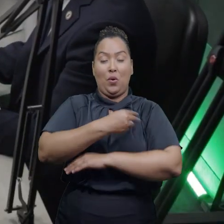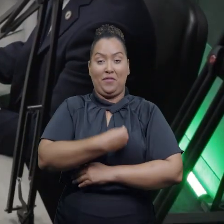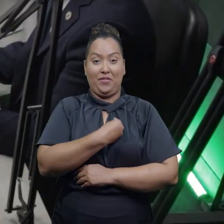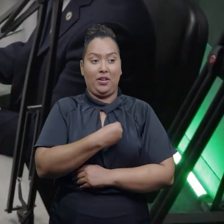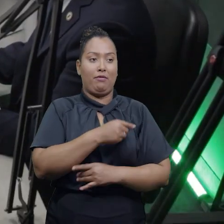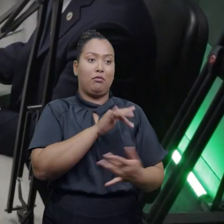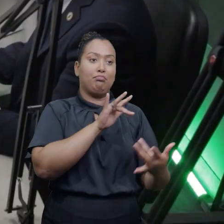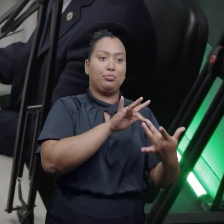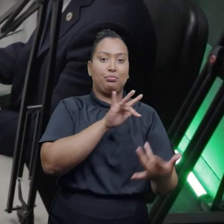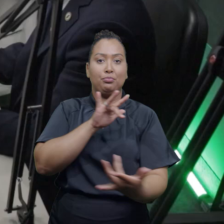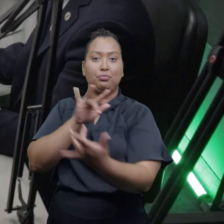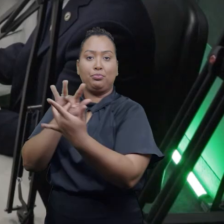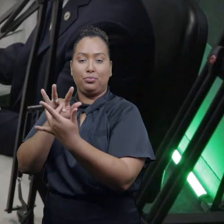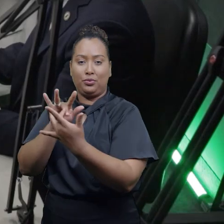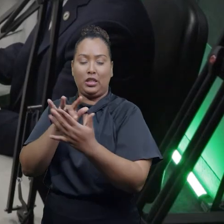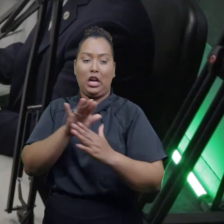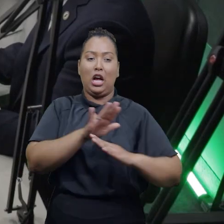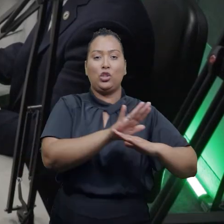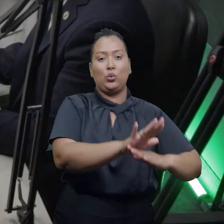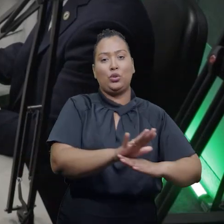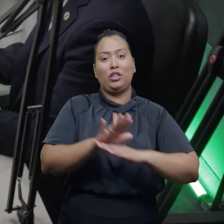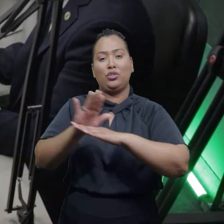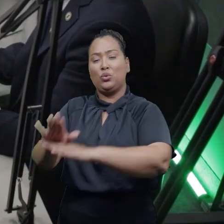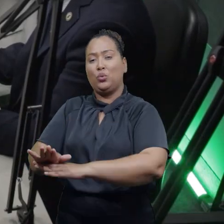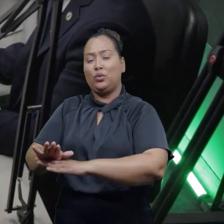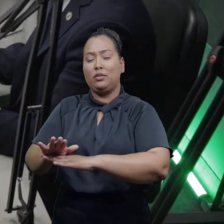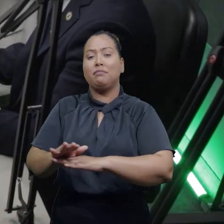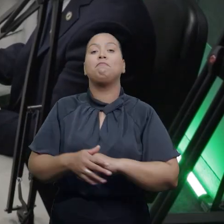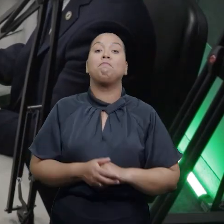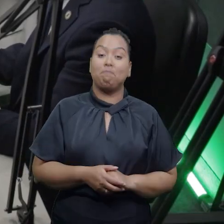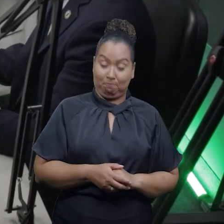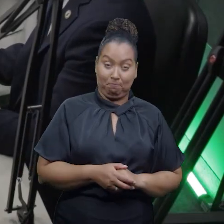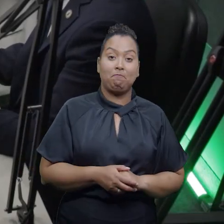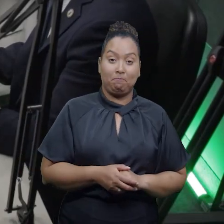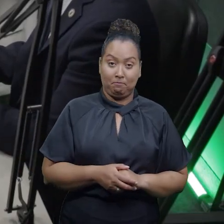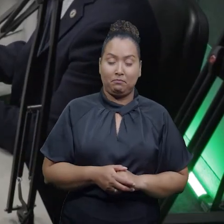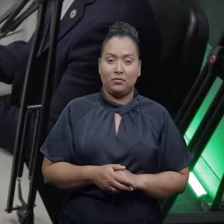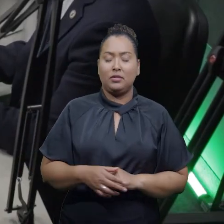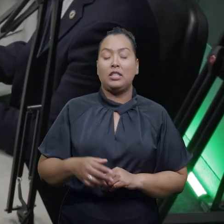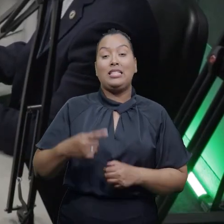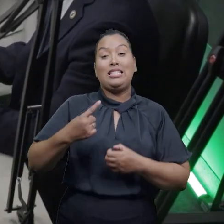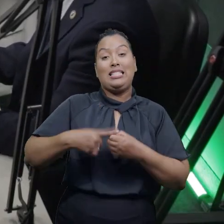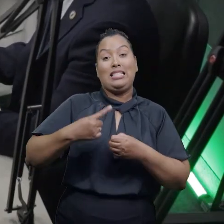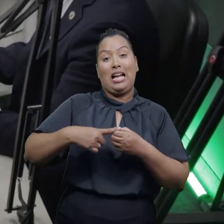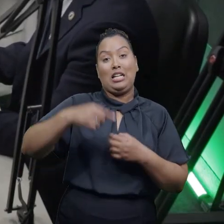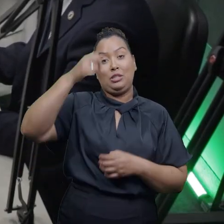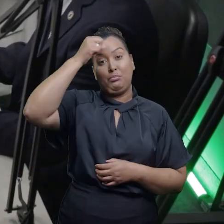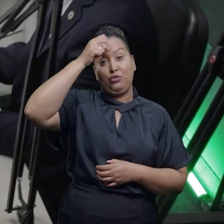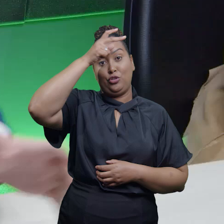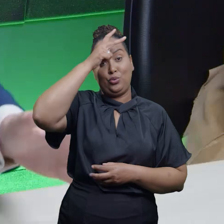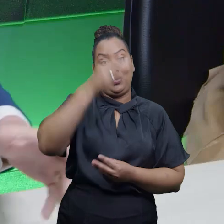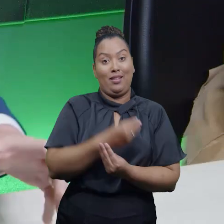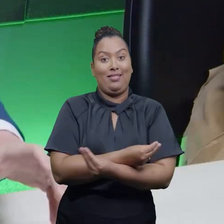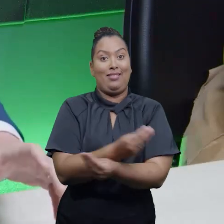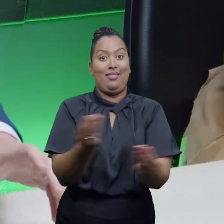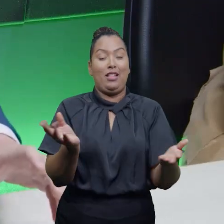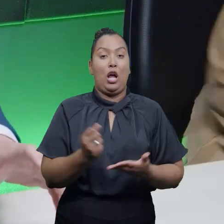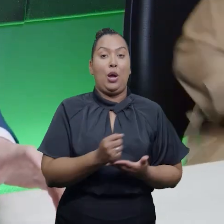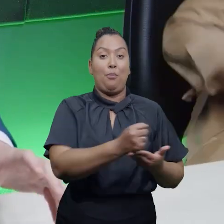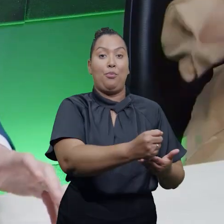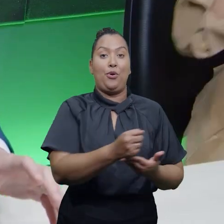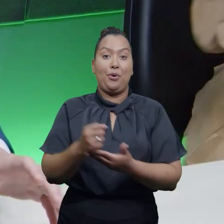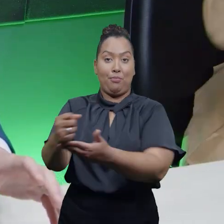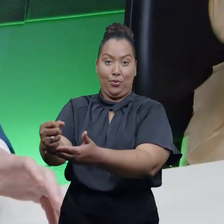rua vão ter em relação a esse serviço prestado pela administração pública, no caso, pela administração pública municipal. Então,